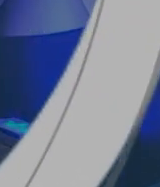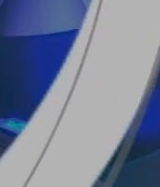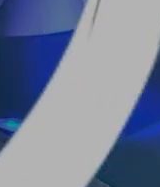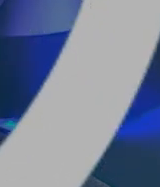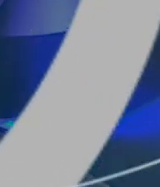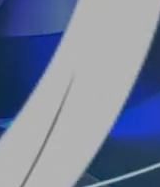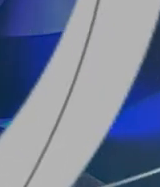Tchau! Tchau!